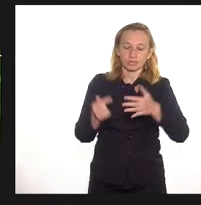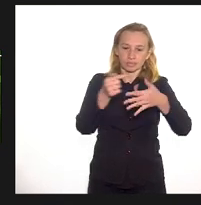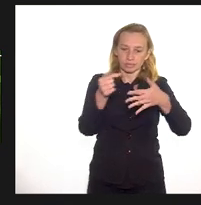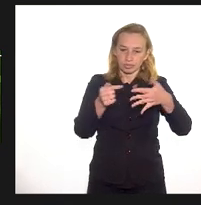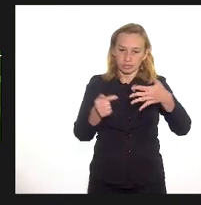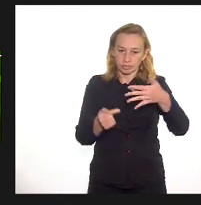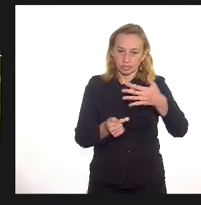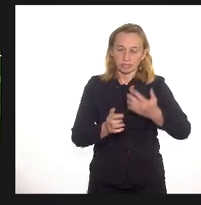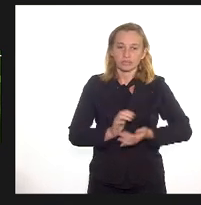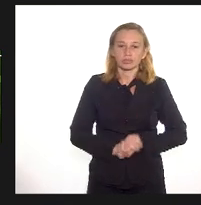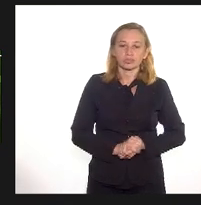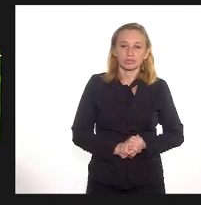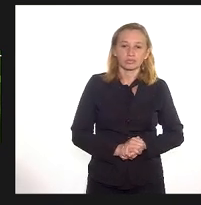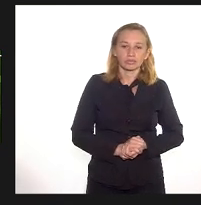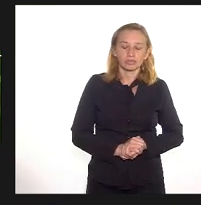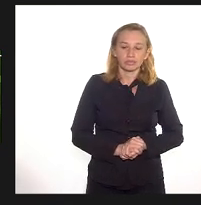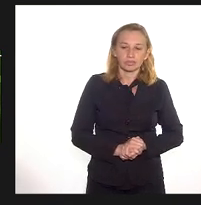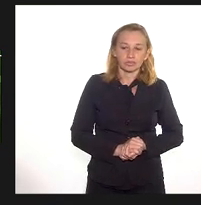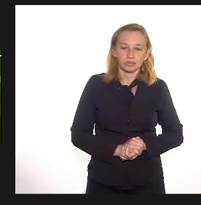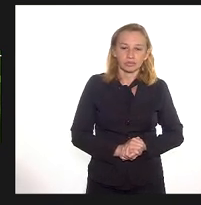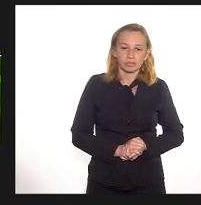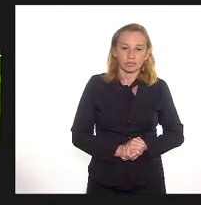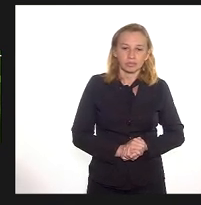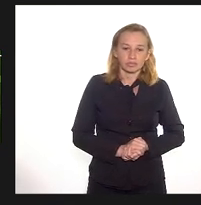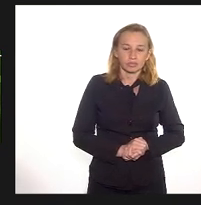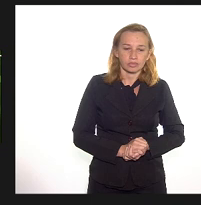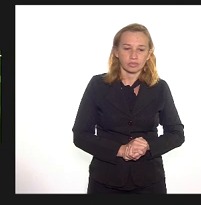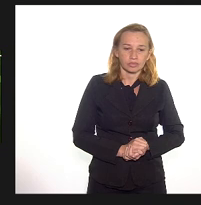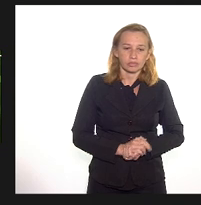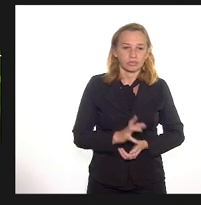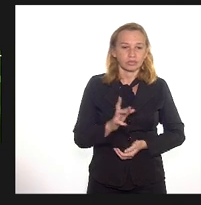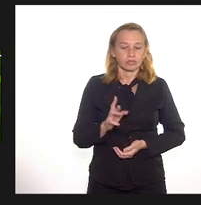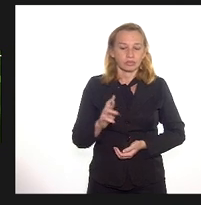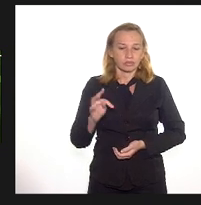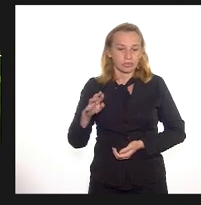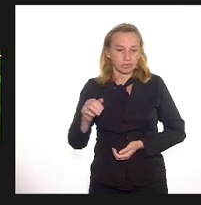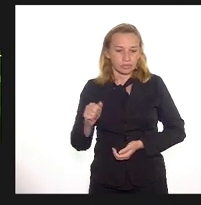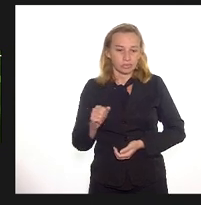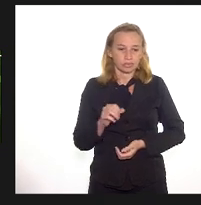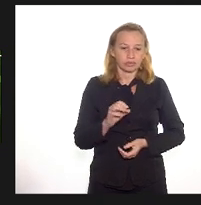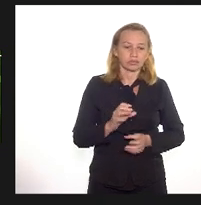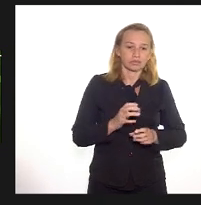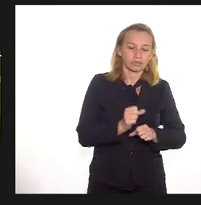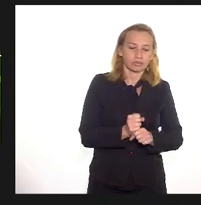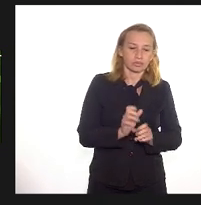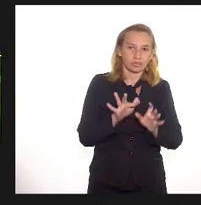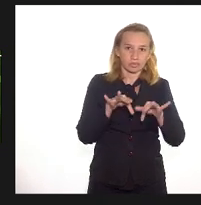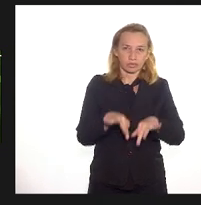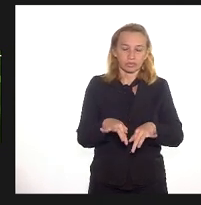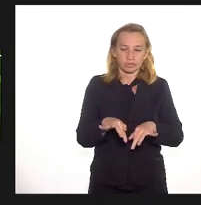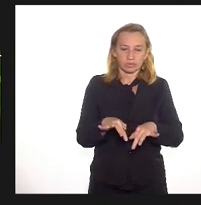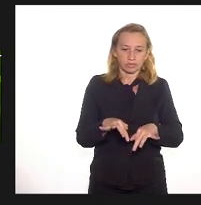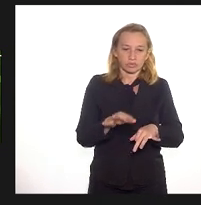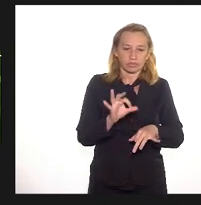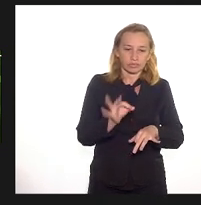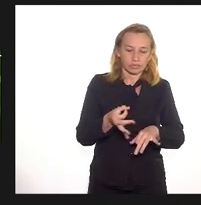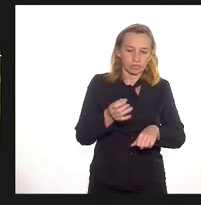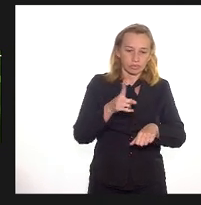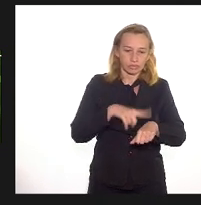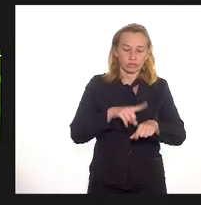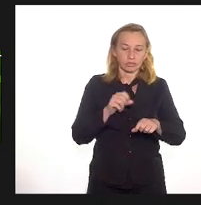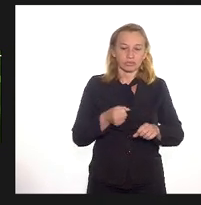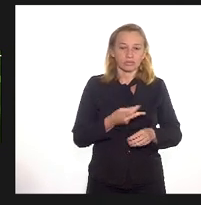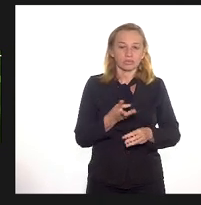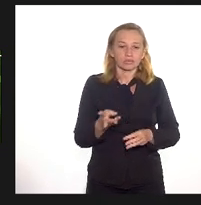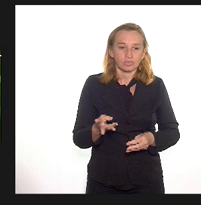e exclui ou adiciona a receita bruta, de modo a se ter, ao final, a receita líquida. Quando os